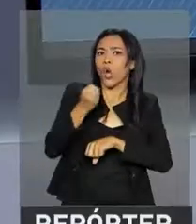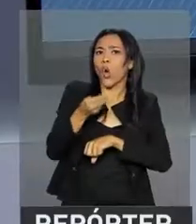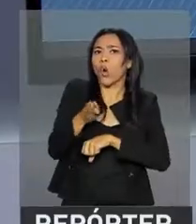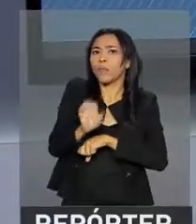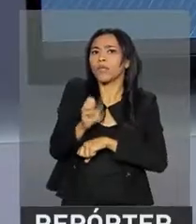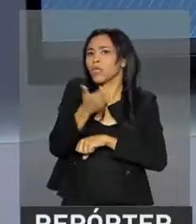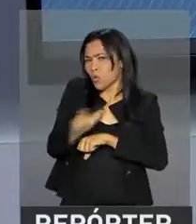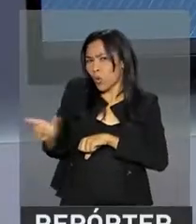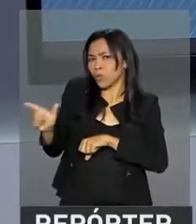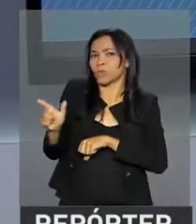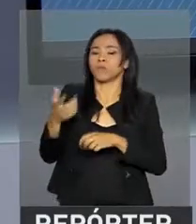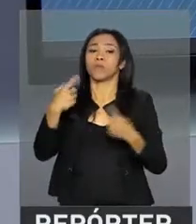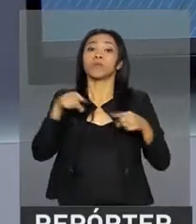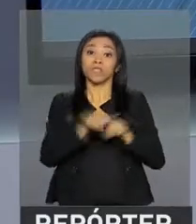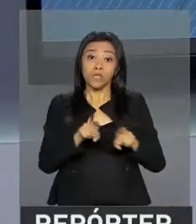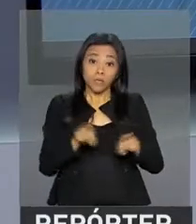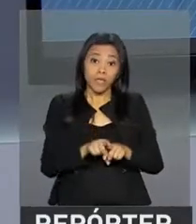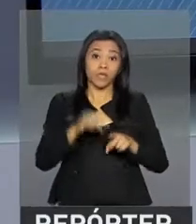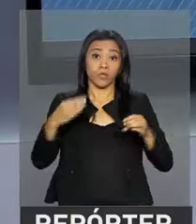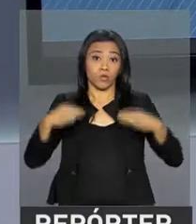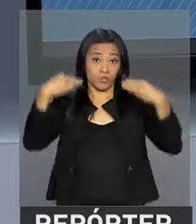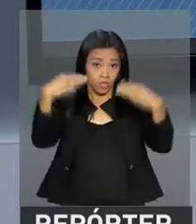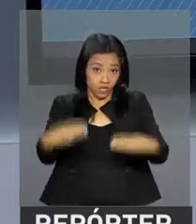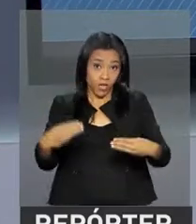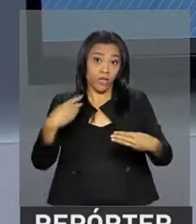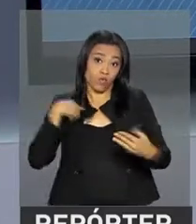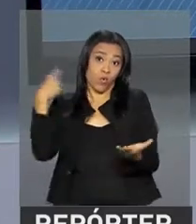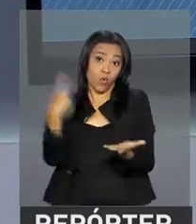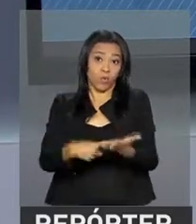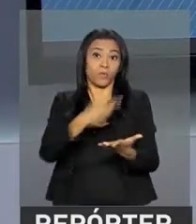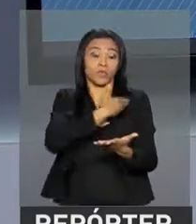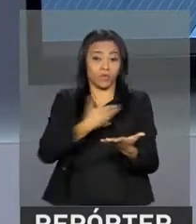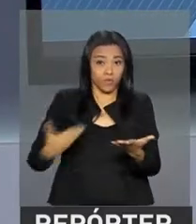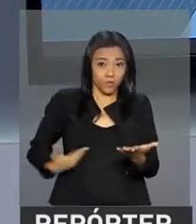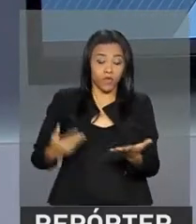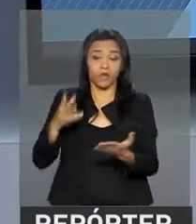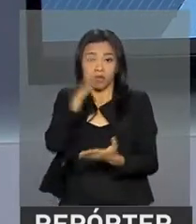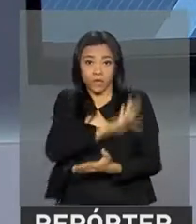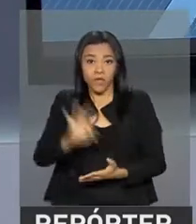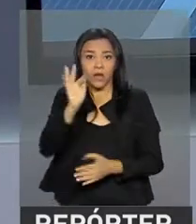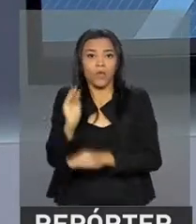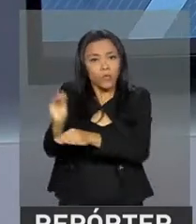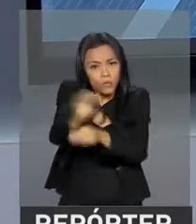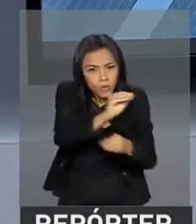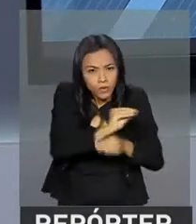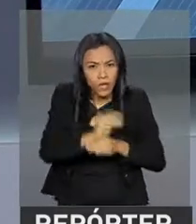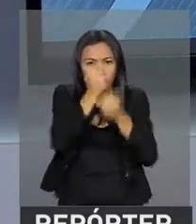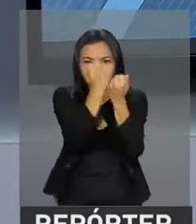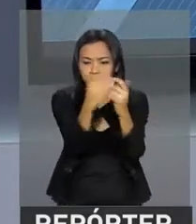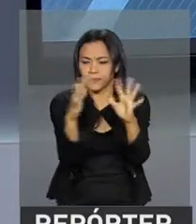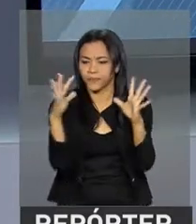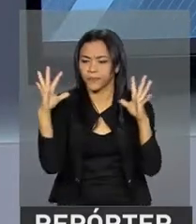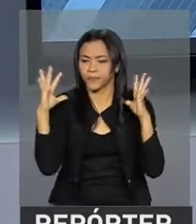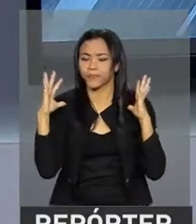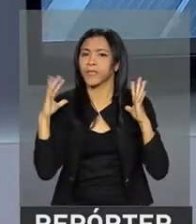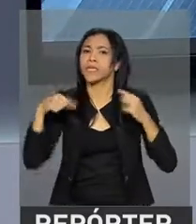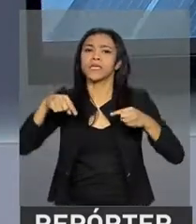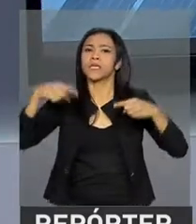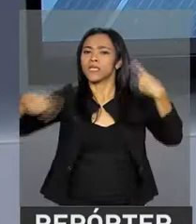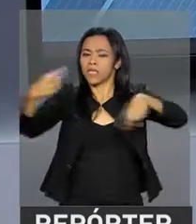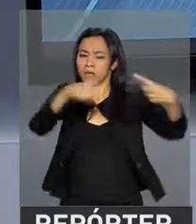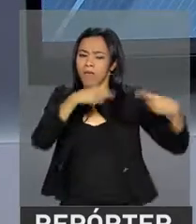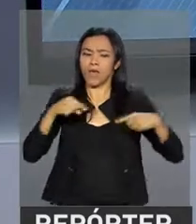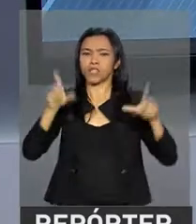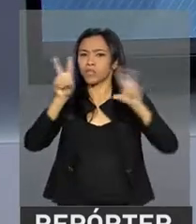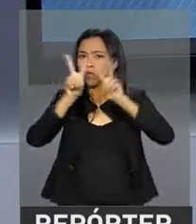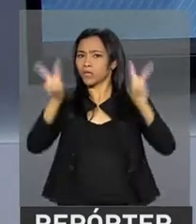em nota o ministério também reafirmou o compromisso do governo federal com a preservação ambiental explica que o debate em torno da regra